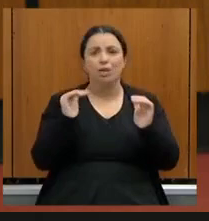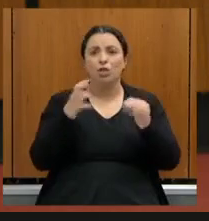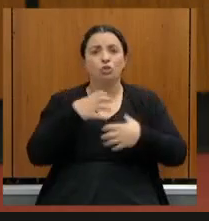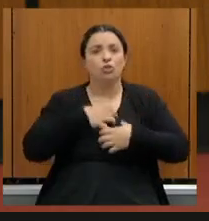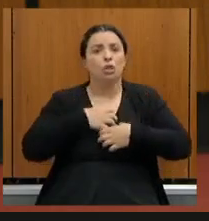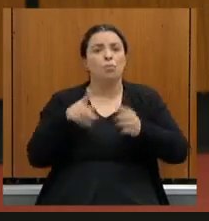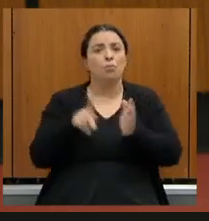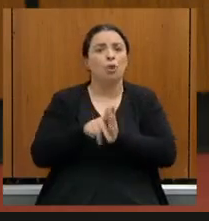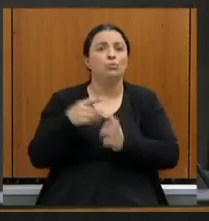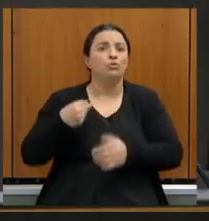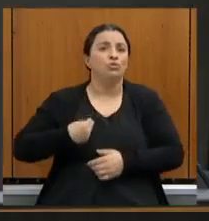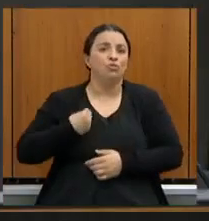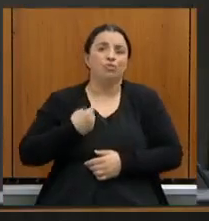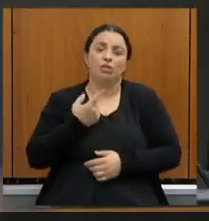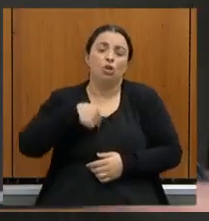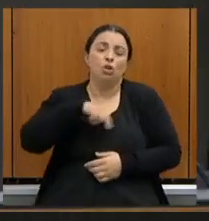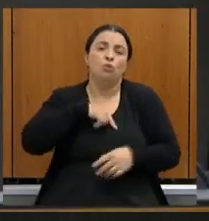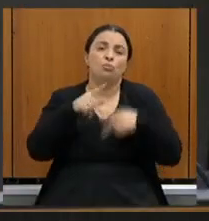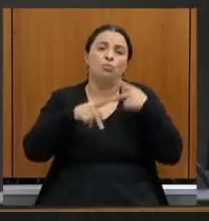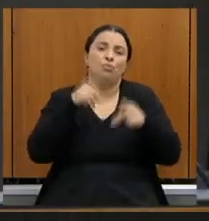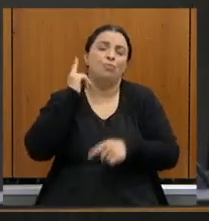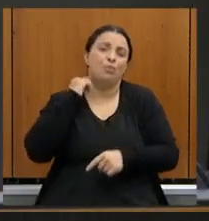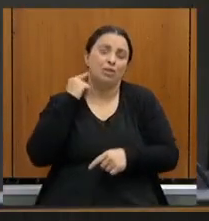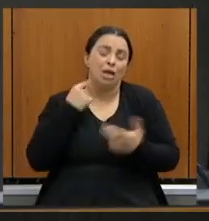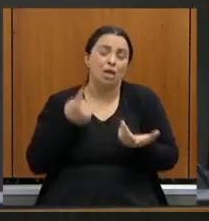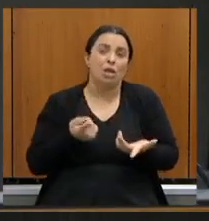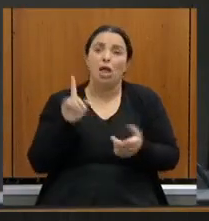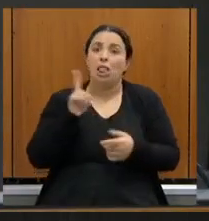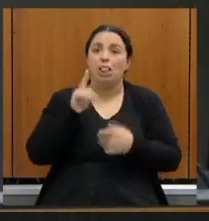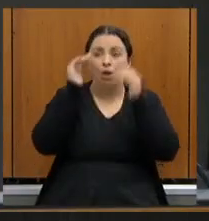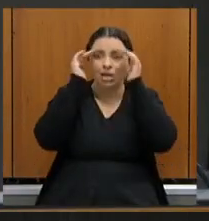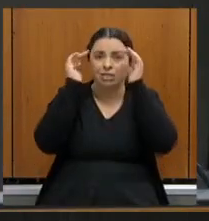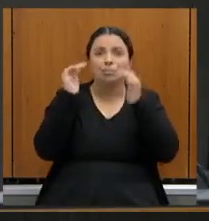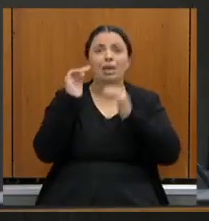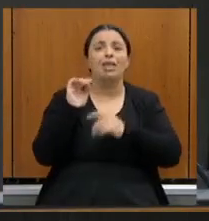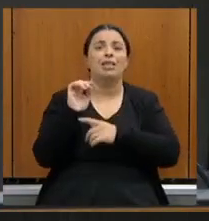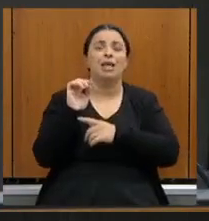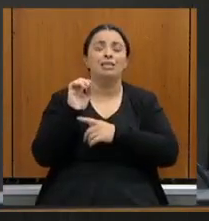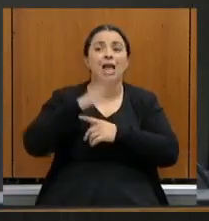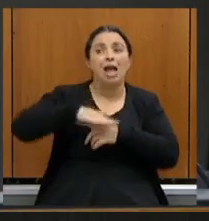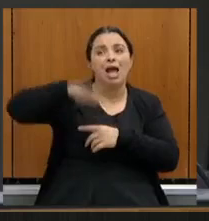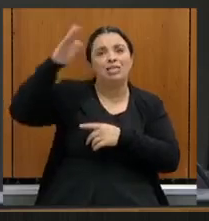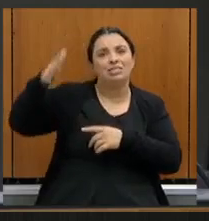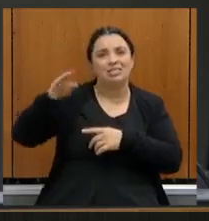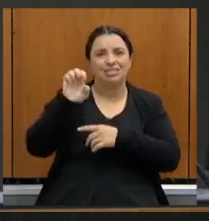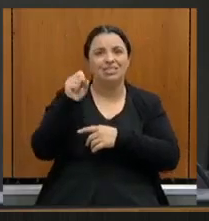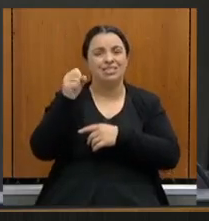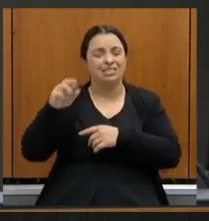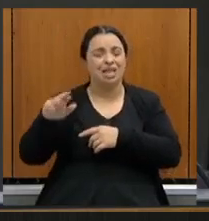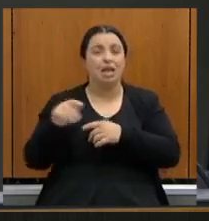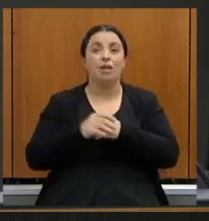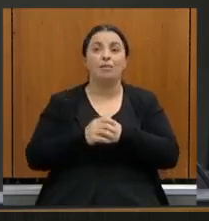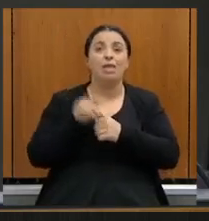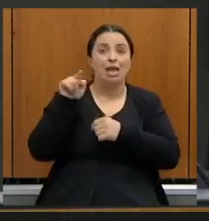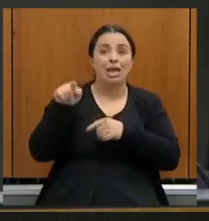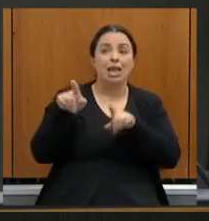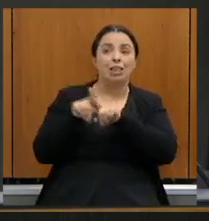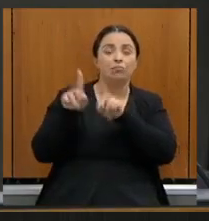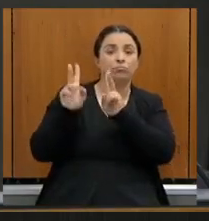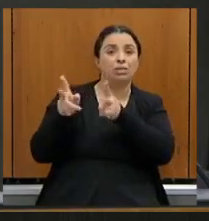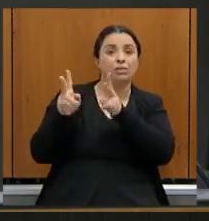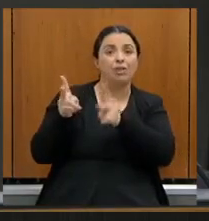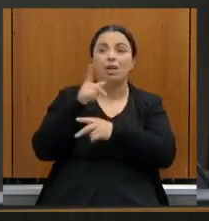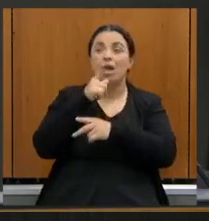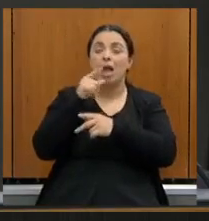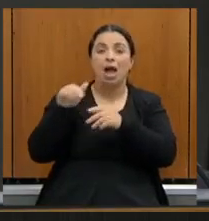as nossas serras. Considerando também que a proteção à Serra do Curral envolve a preservação de mananciais de